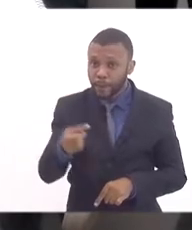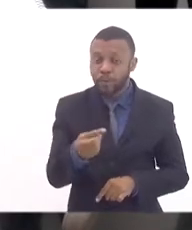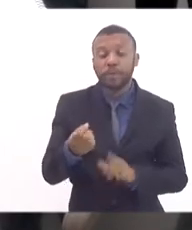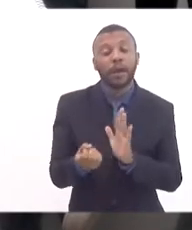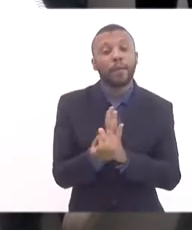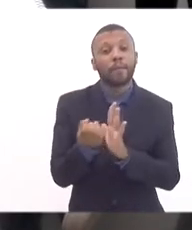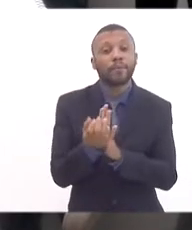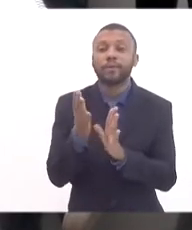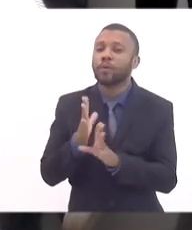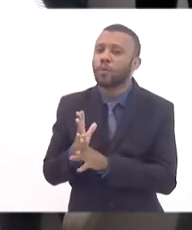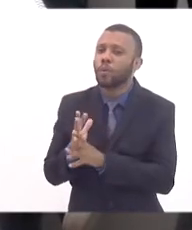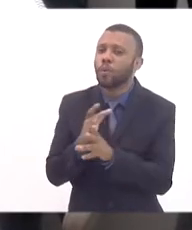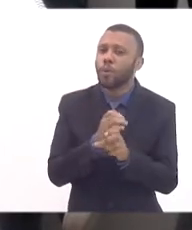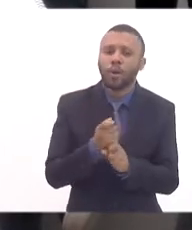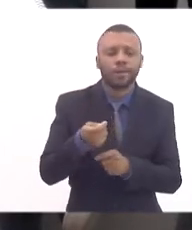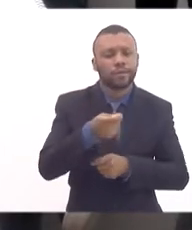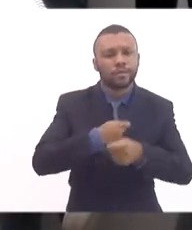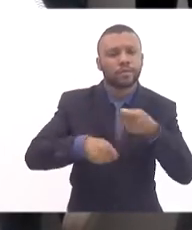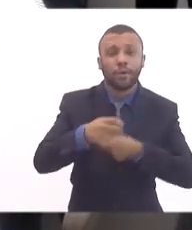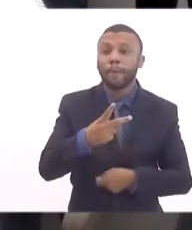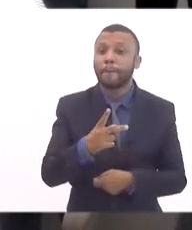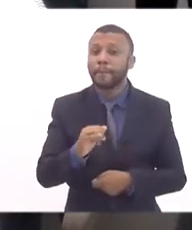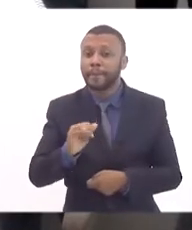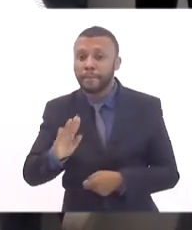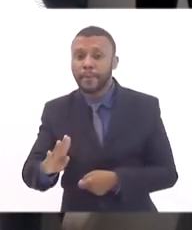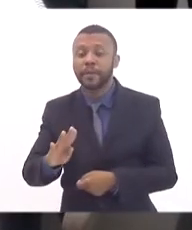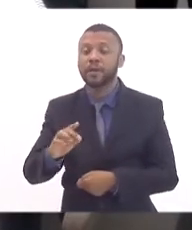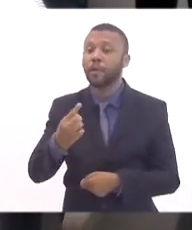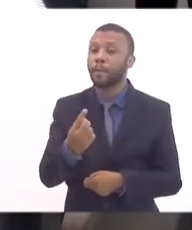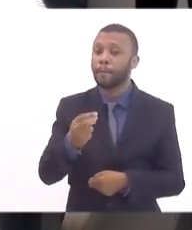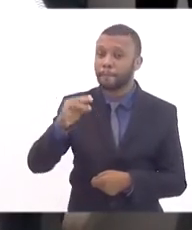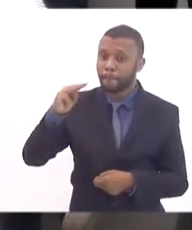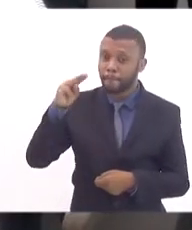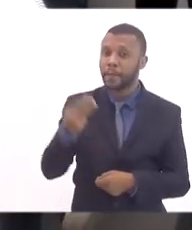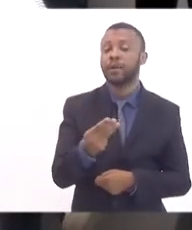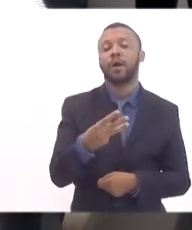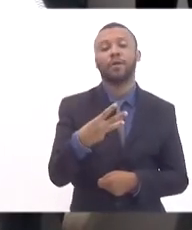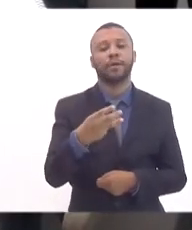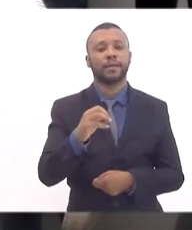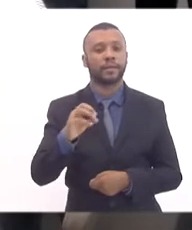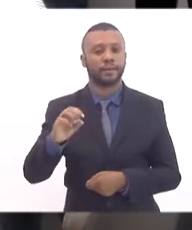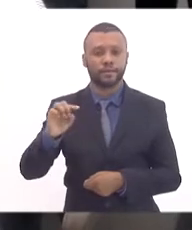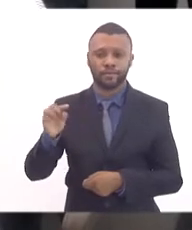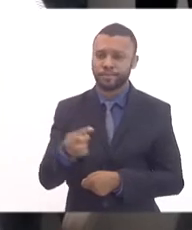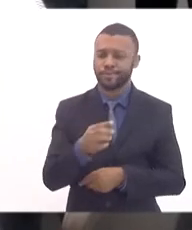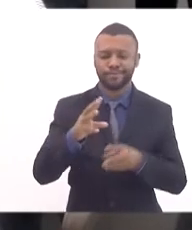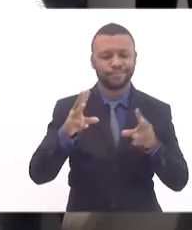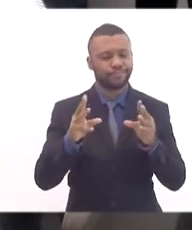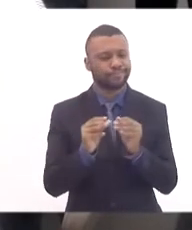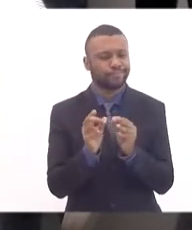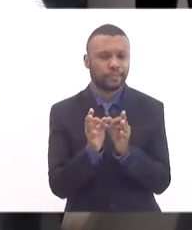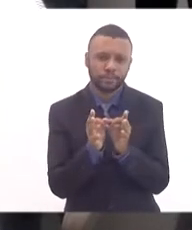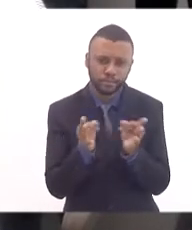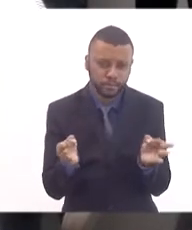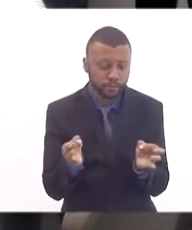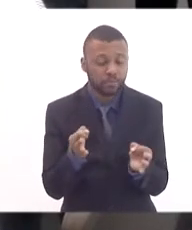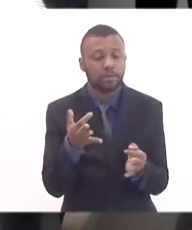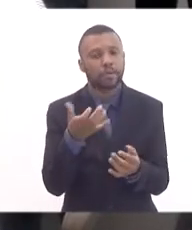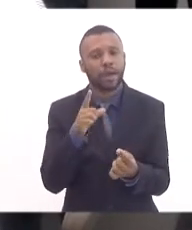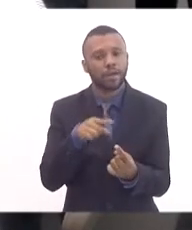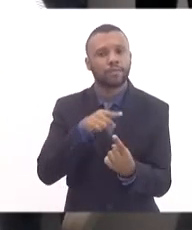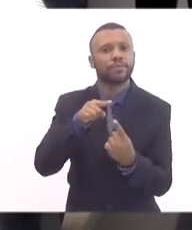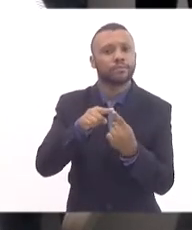e nós temos um aumento do PIB de 1 milhão e trezentos e é basicamente era isso eu tô aqui realmente para